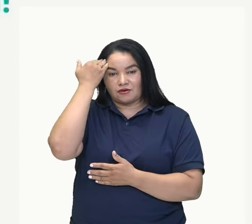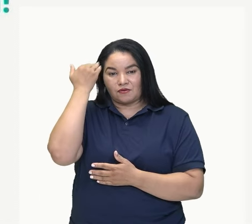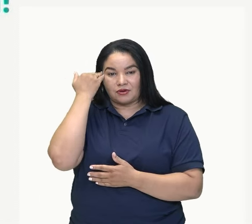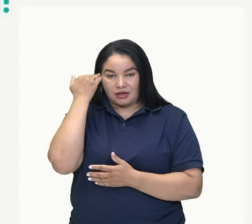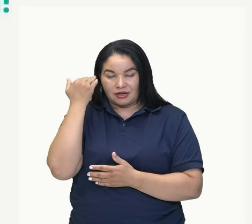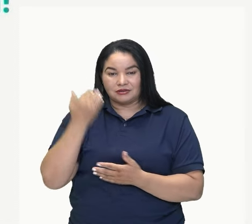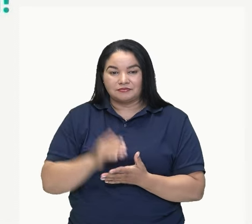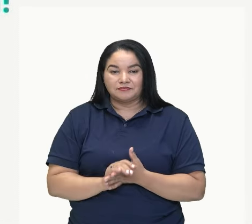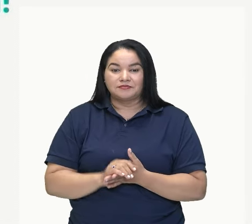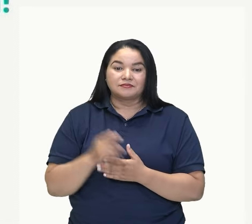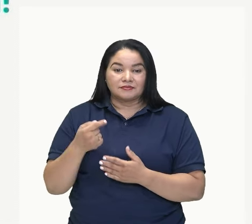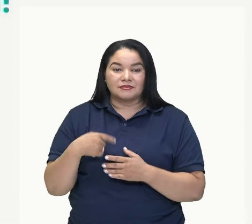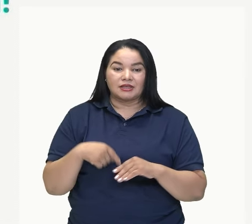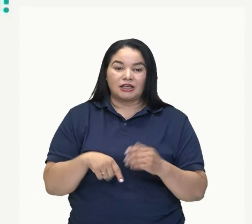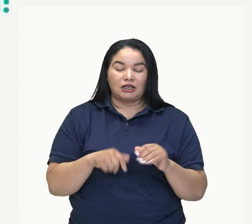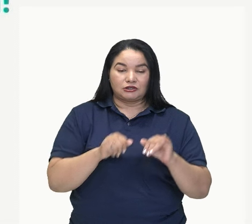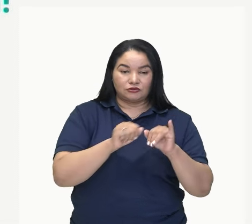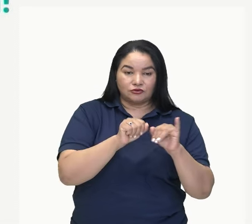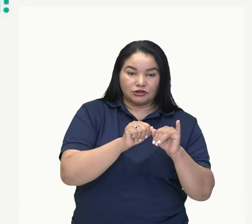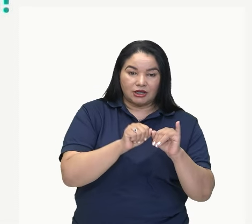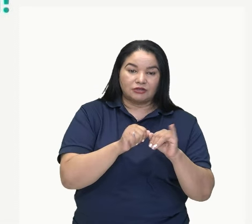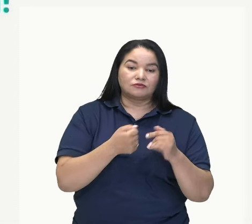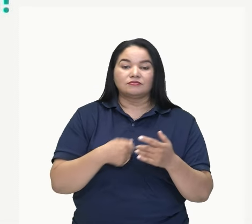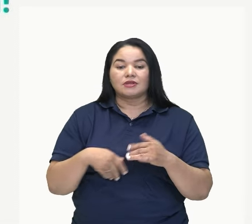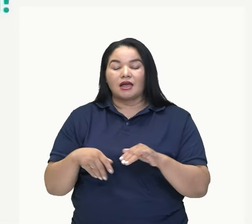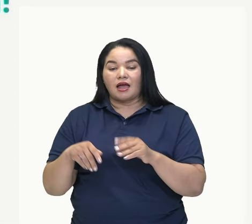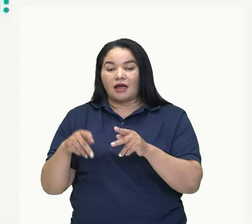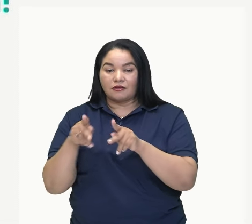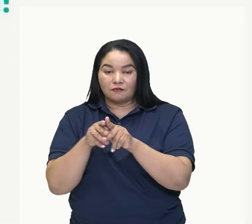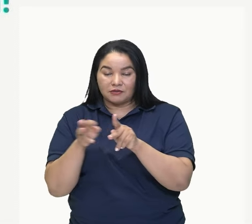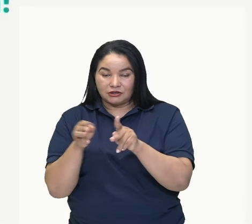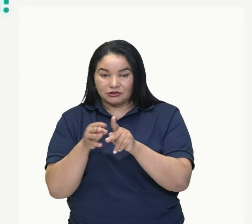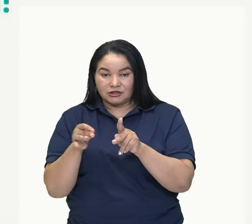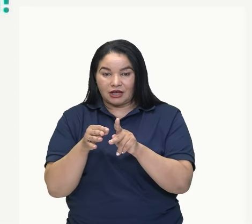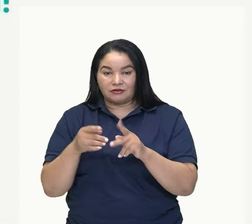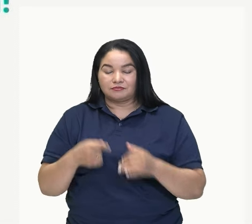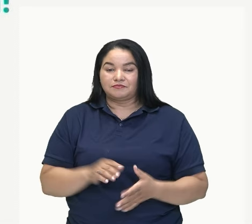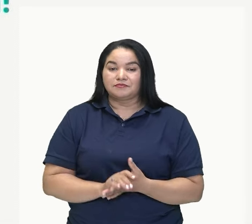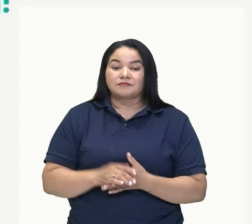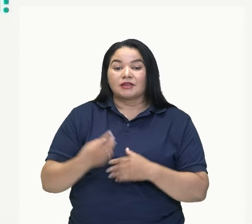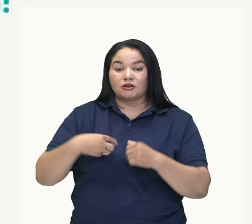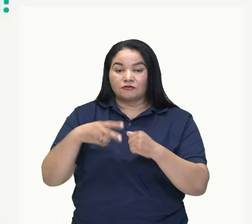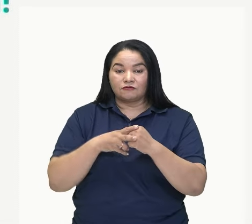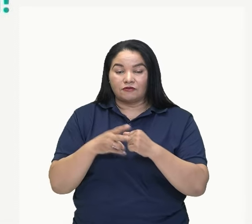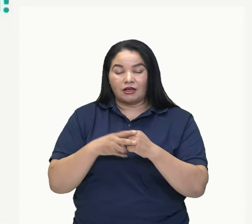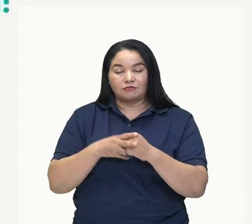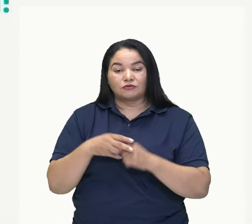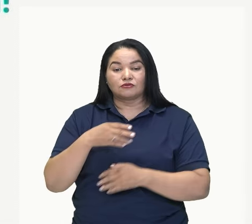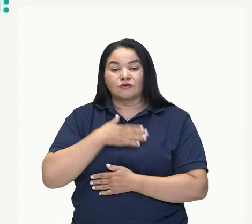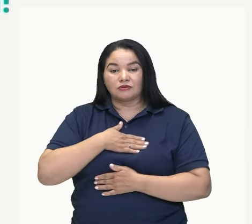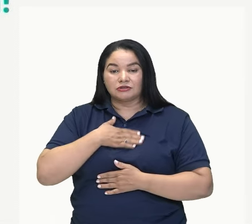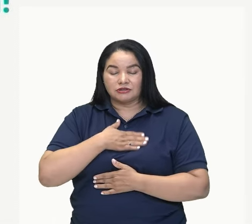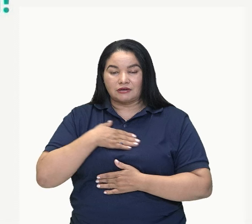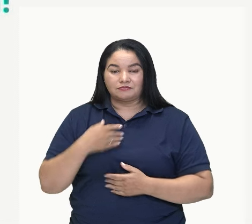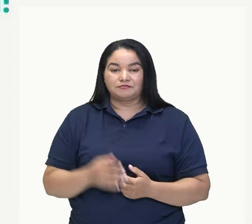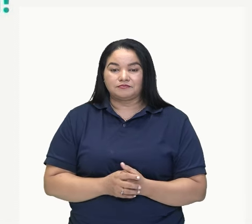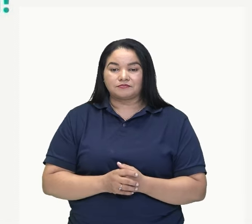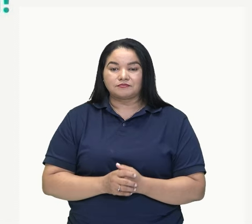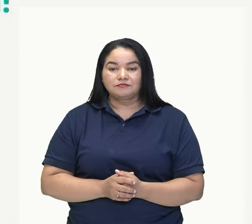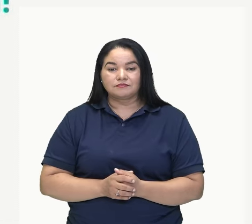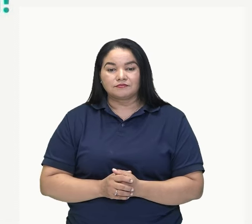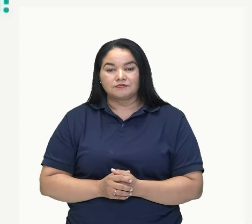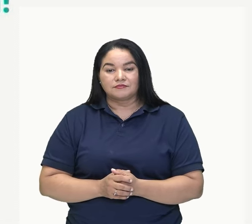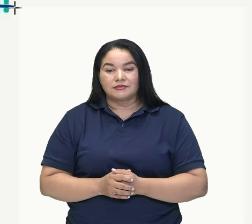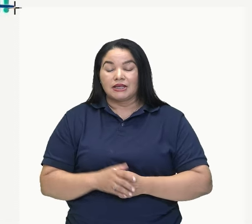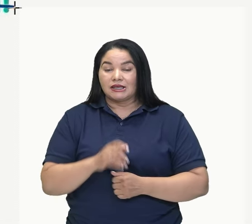coreana é predicado. Agora, eu vou olhar aqui para este verbo. Gostar. Se eu dissesse para vocês